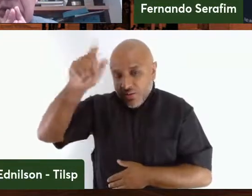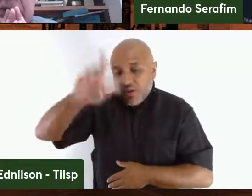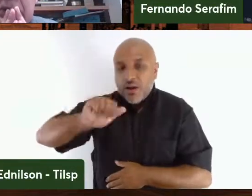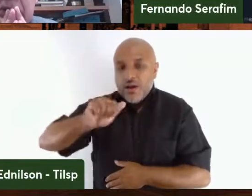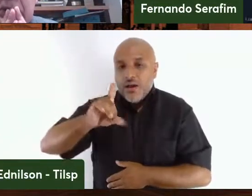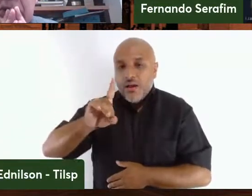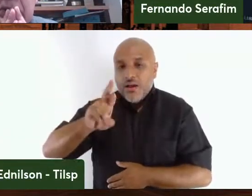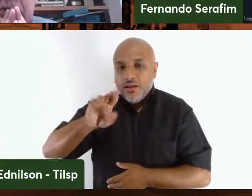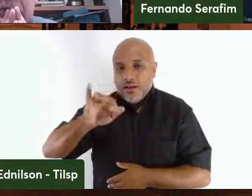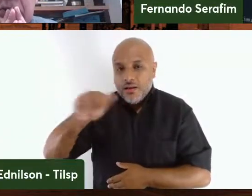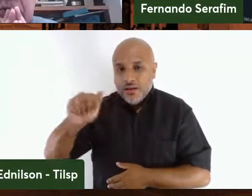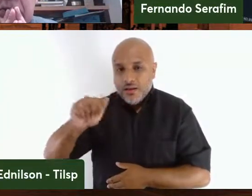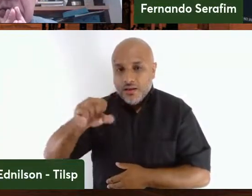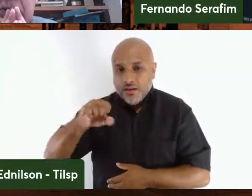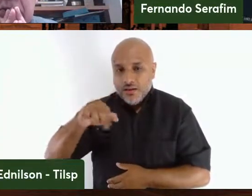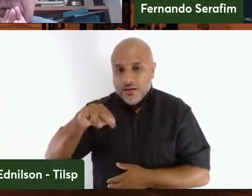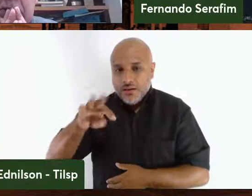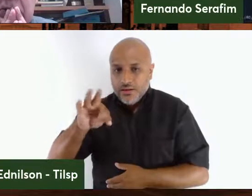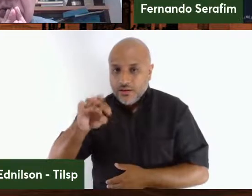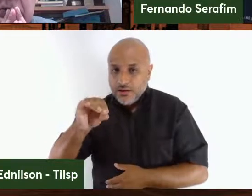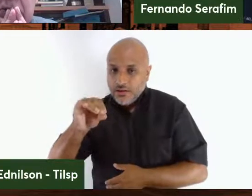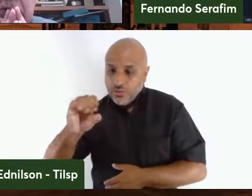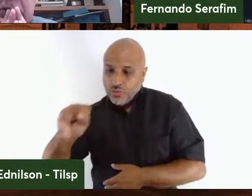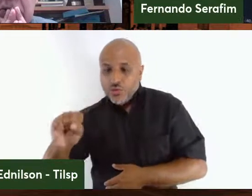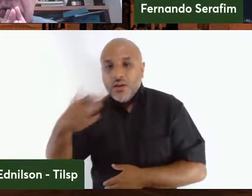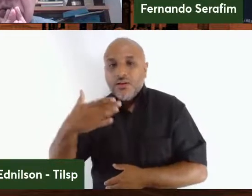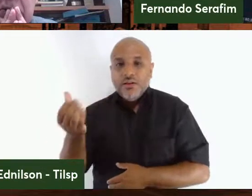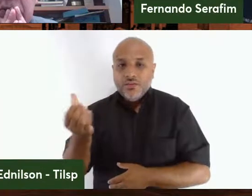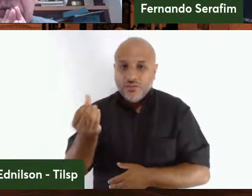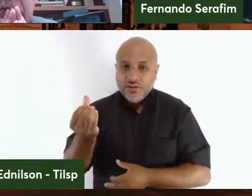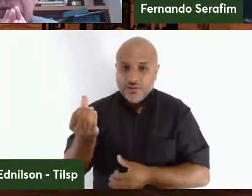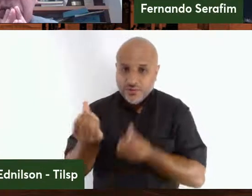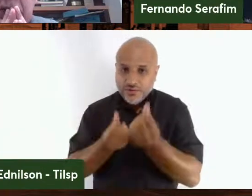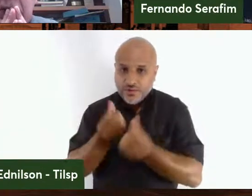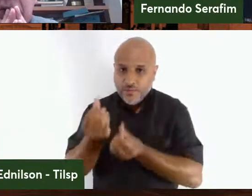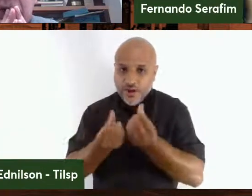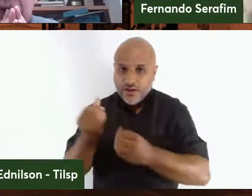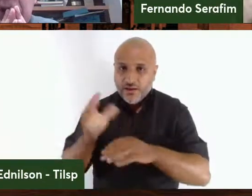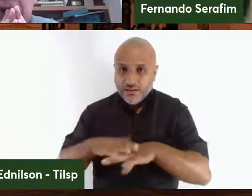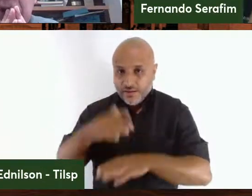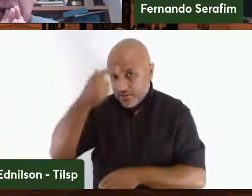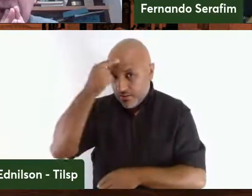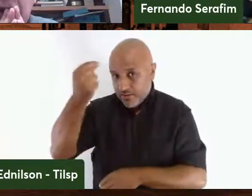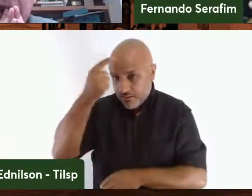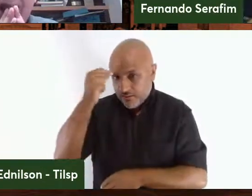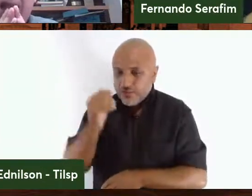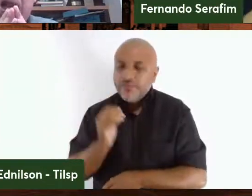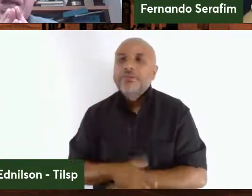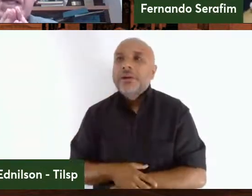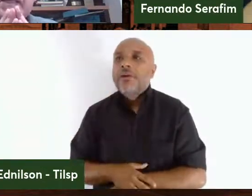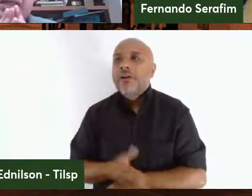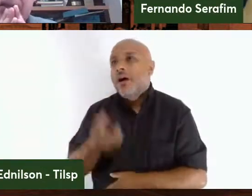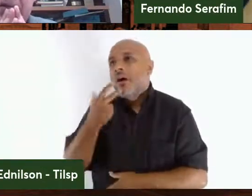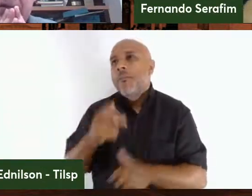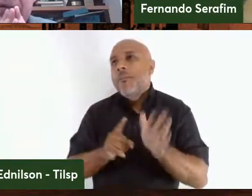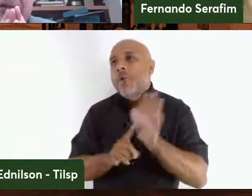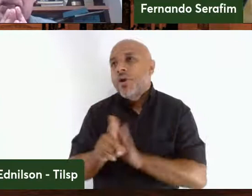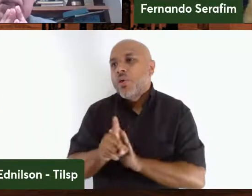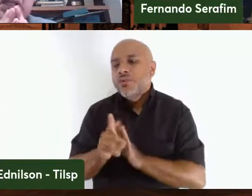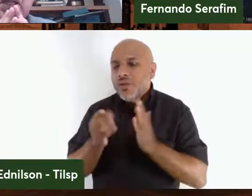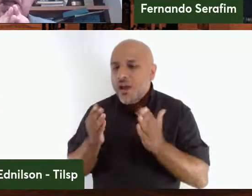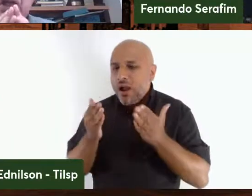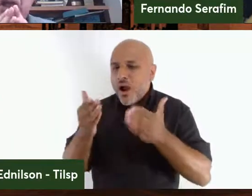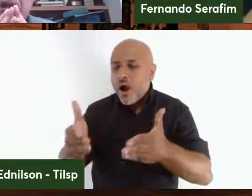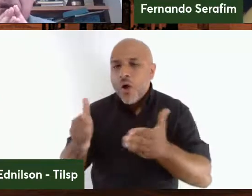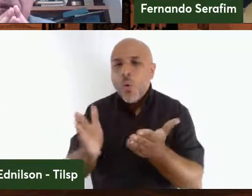dos Santos, ela só informa aqui para a gente que ela está no sexto semestre da graduação dela, e ela pergunta o seguinte, Milton, em relação especificamente